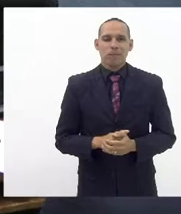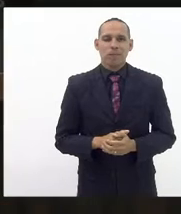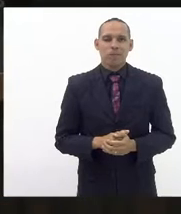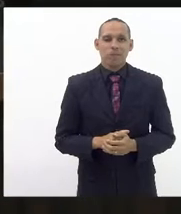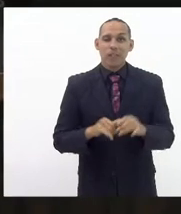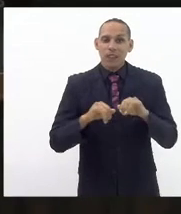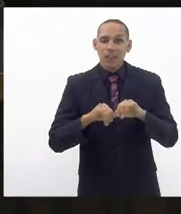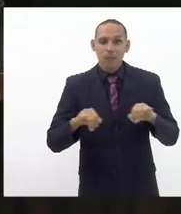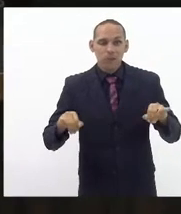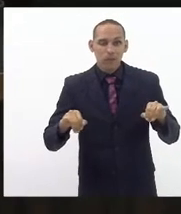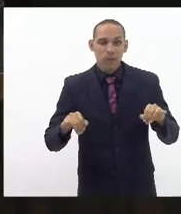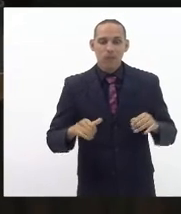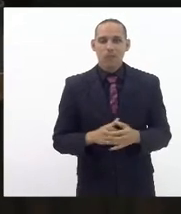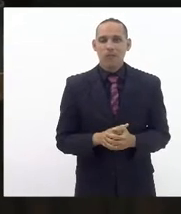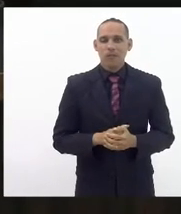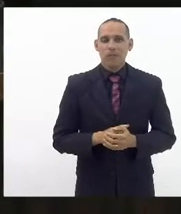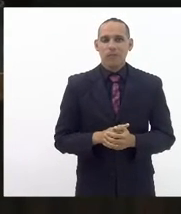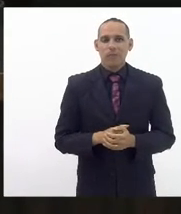Anuncio,